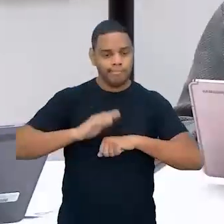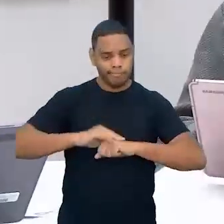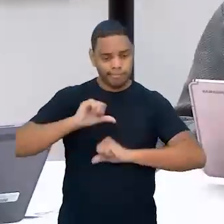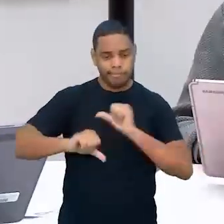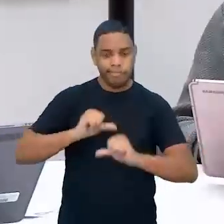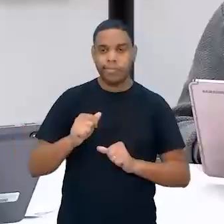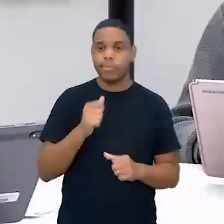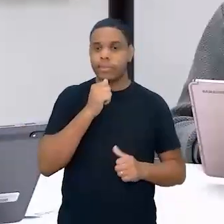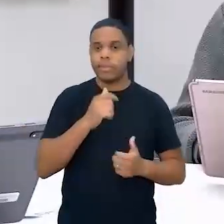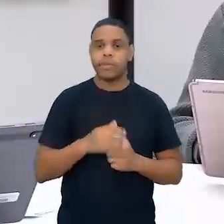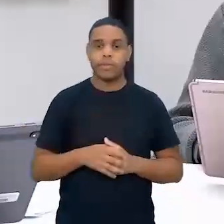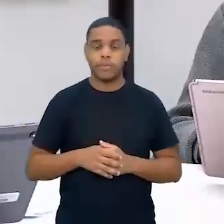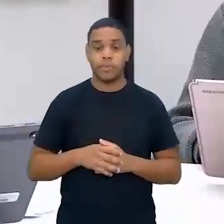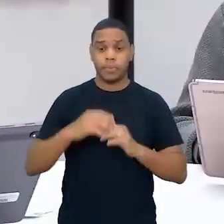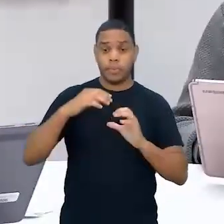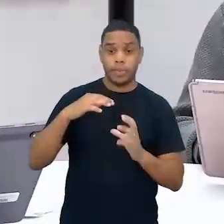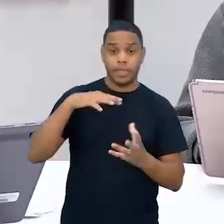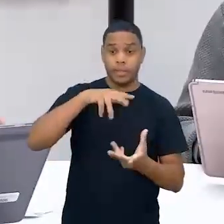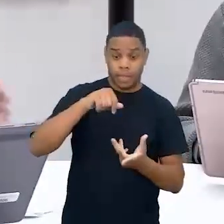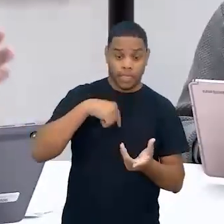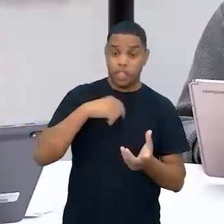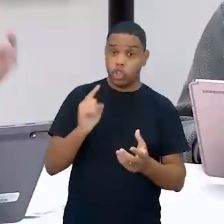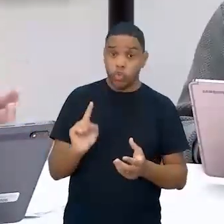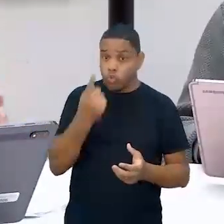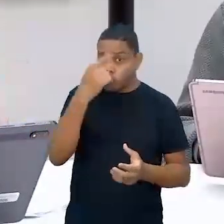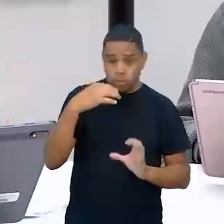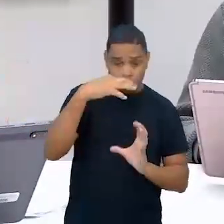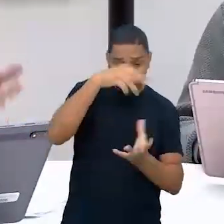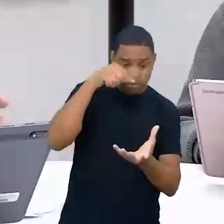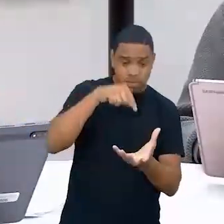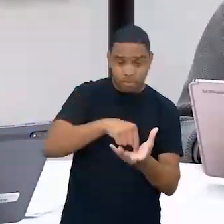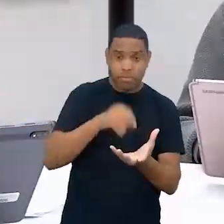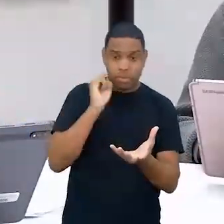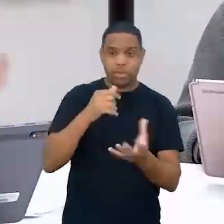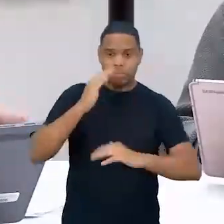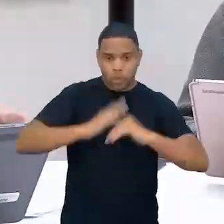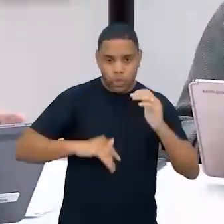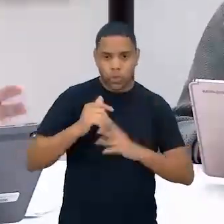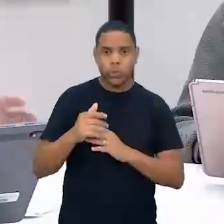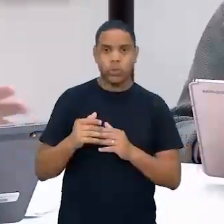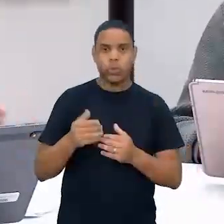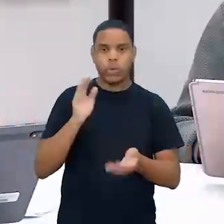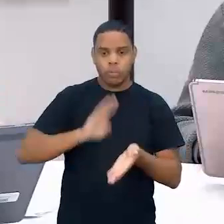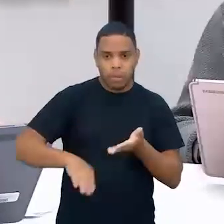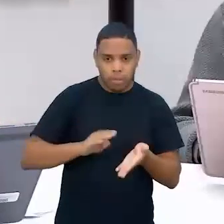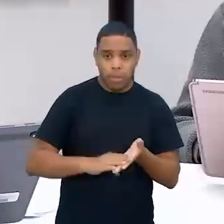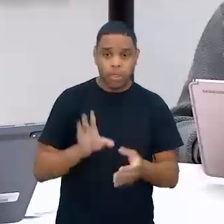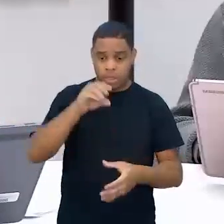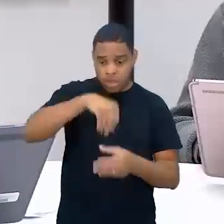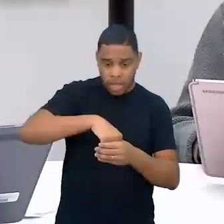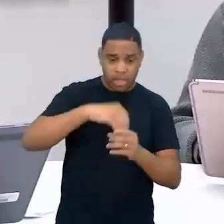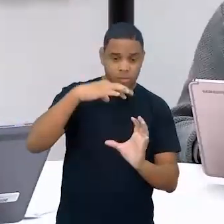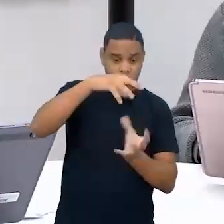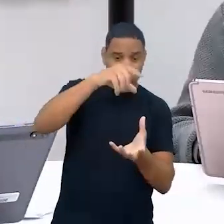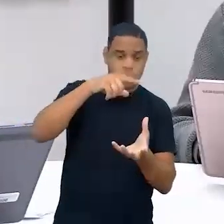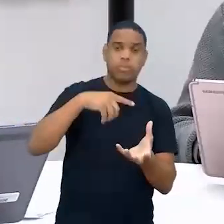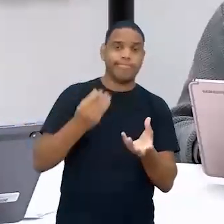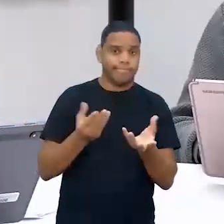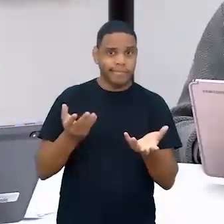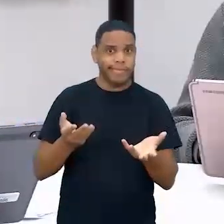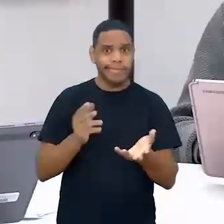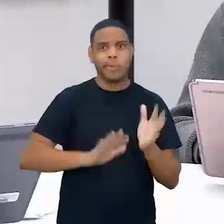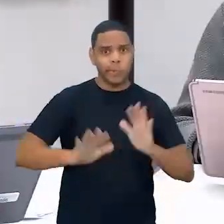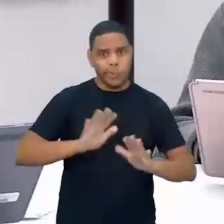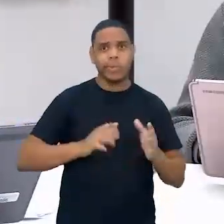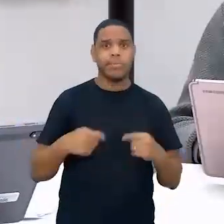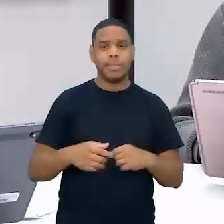é que não existe o planeta B, né? Tudo que a gente produz e descarta, fica aqui dentro mesmo, né? E por